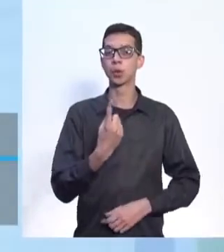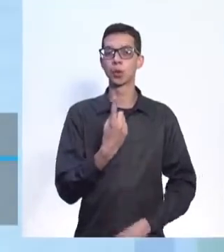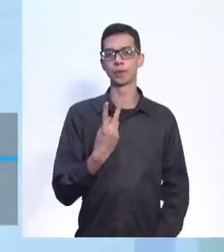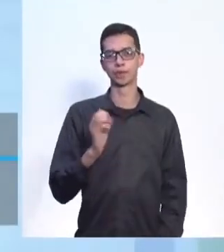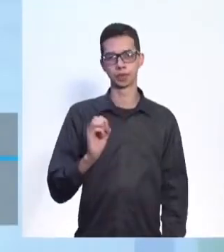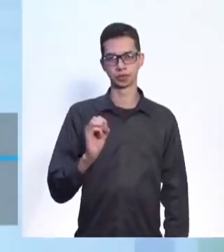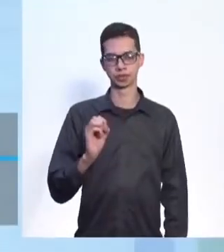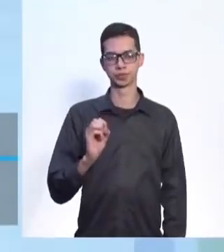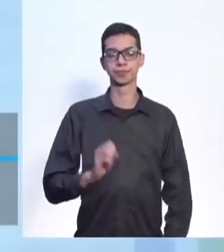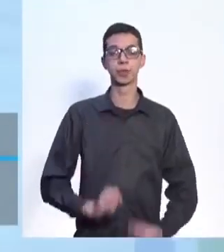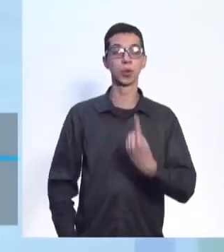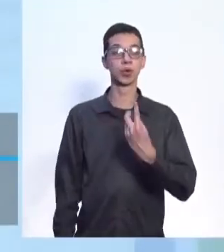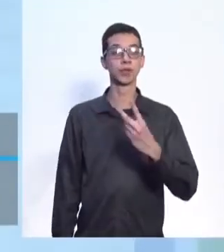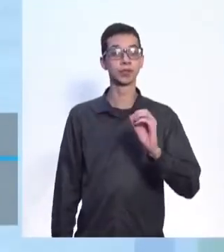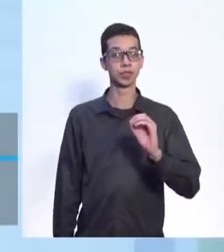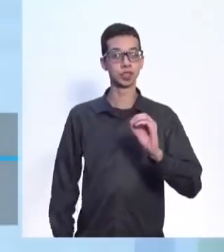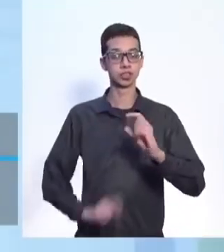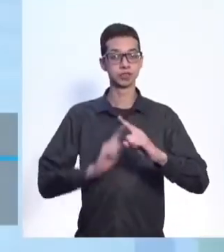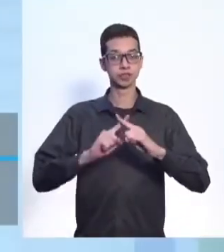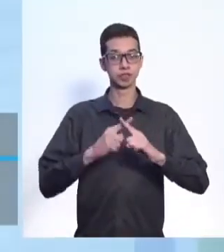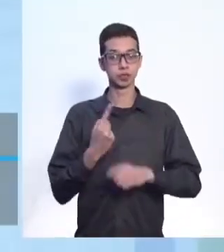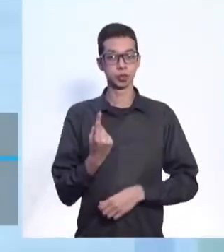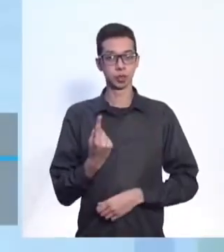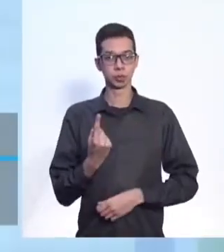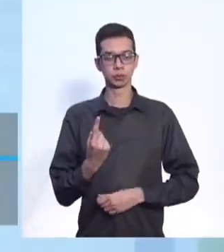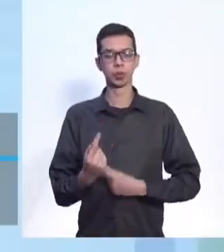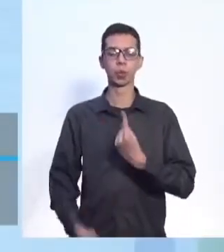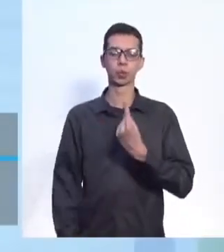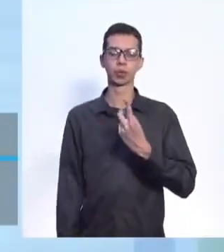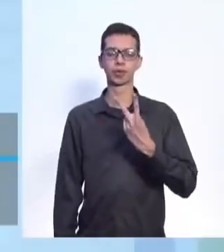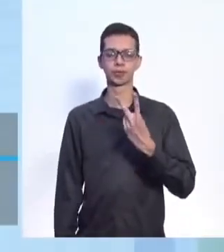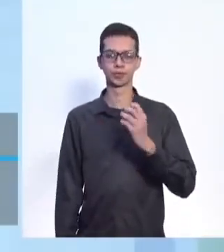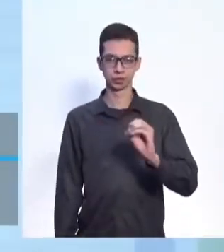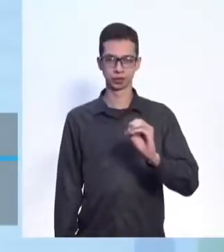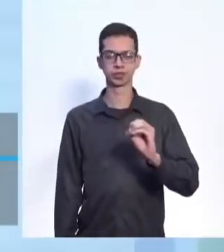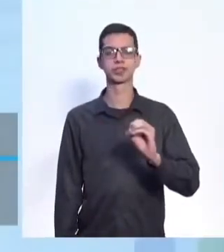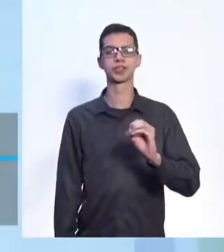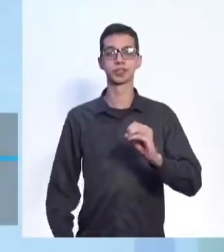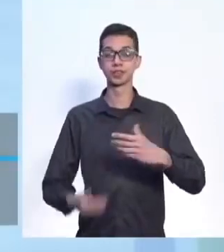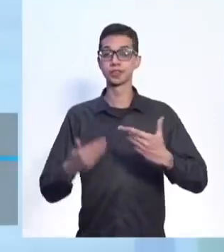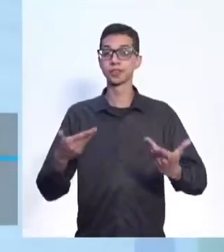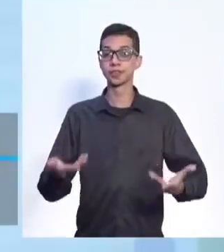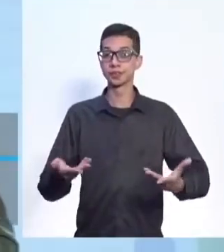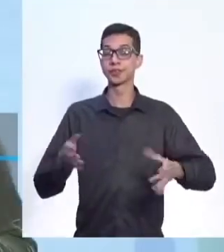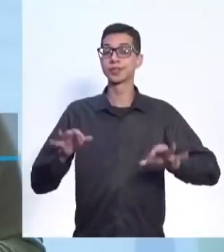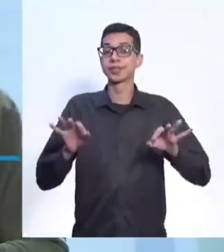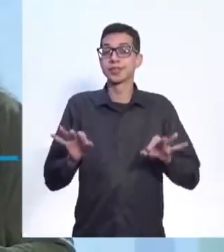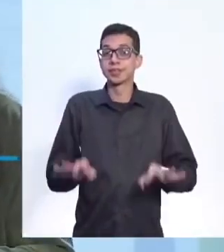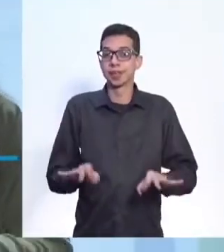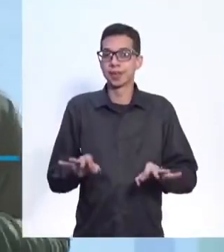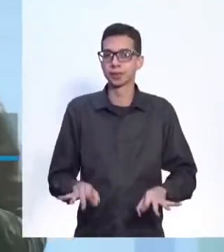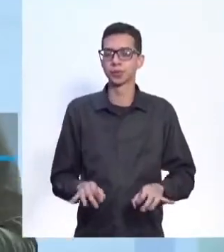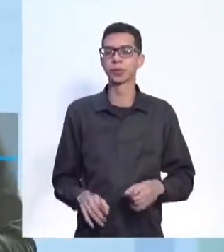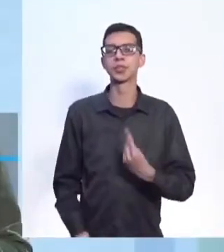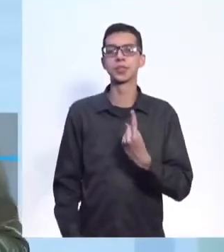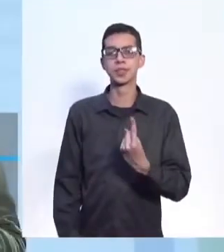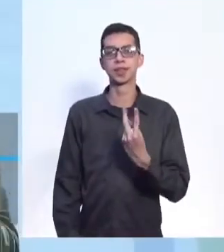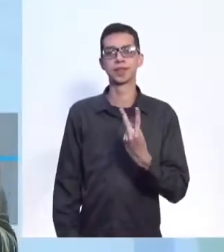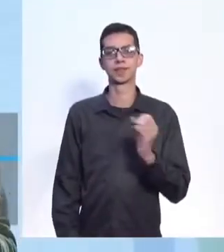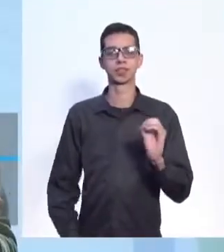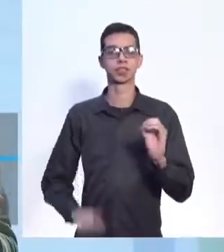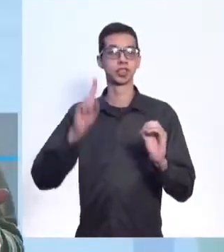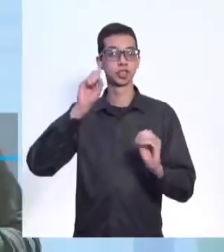120. 120 vezes 1, 120. Então, está garantido que durante 120